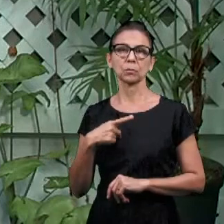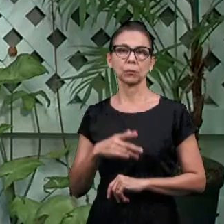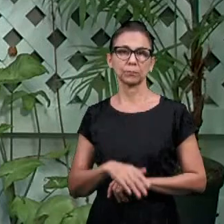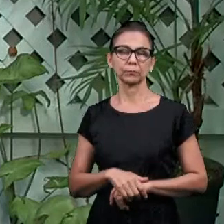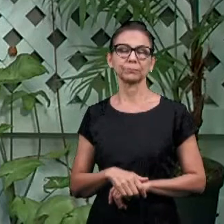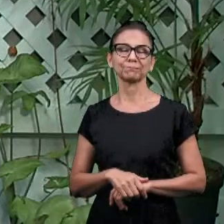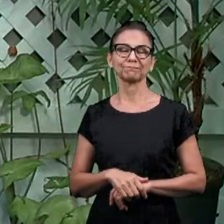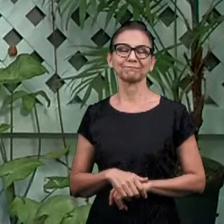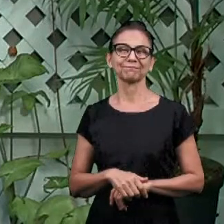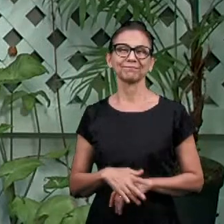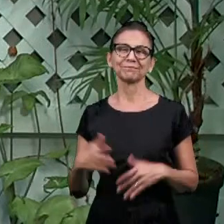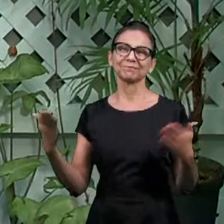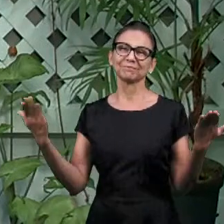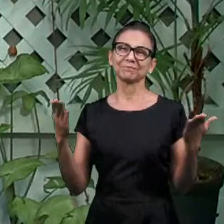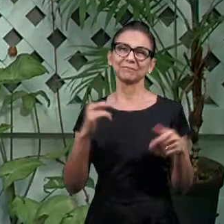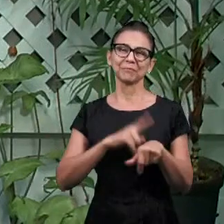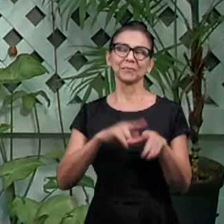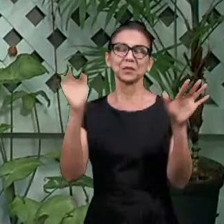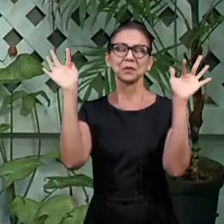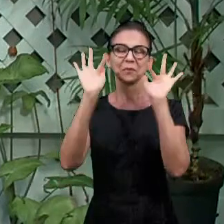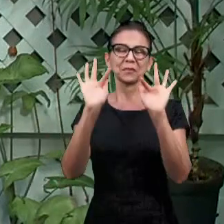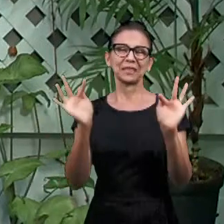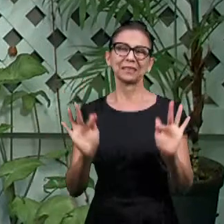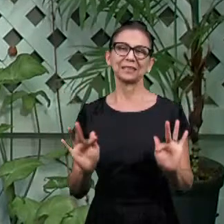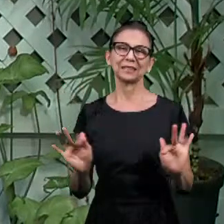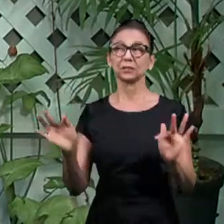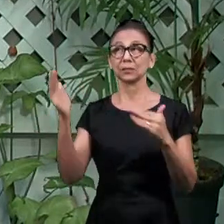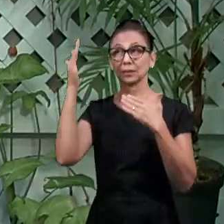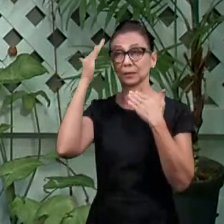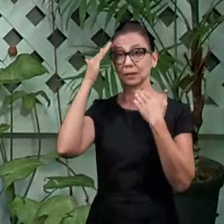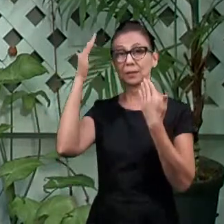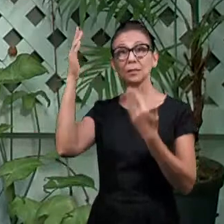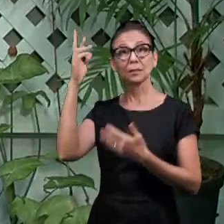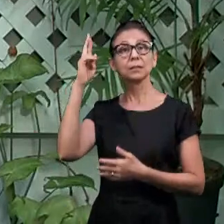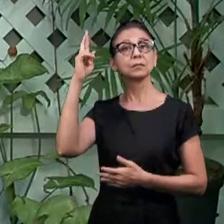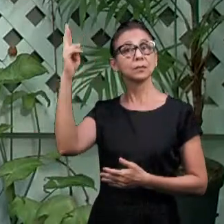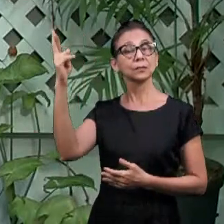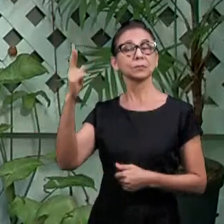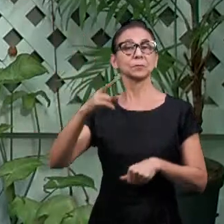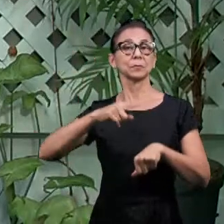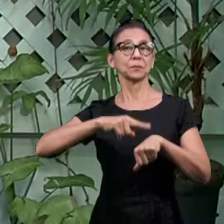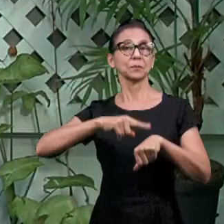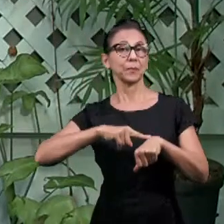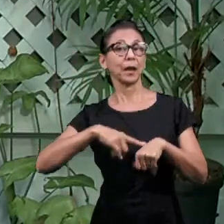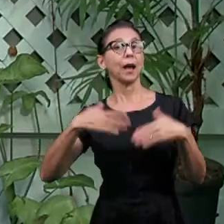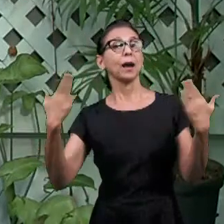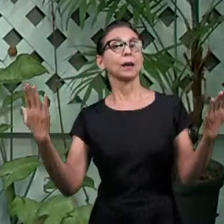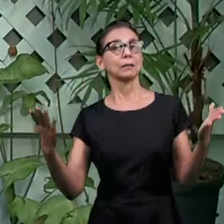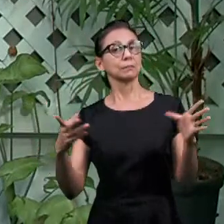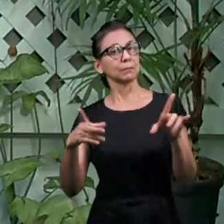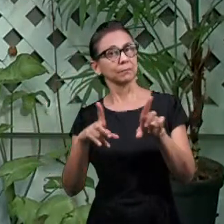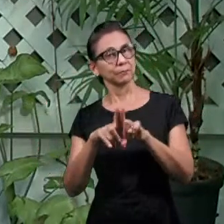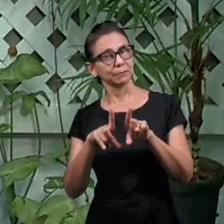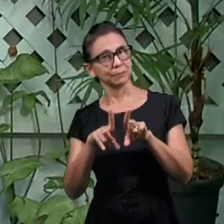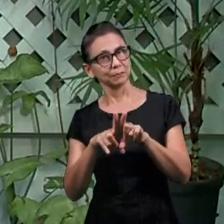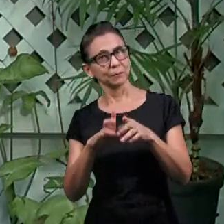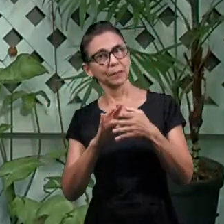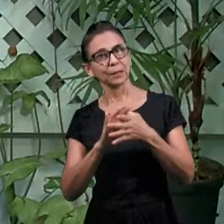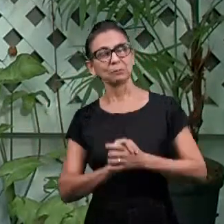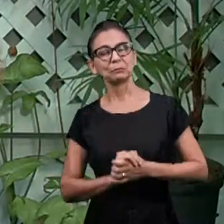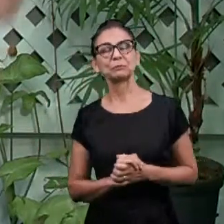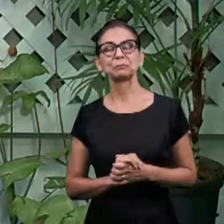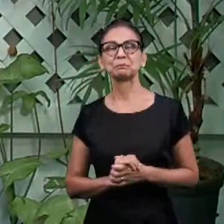momento muito feliz para todos nós e nós glorificamos o Senhor por esse momento. E ao mesmo tempo, a mensagem